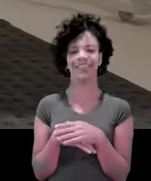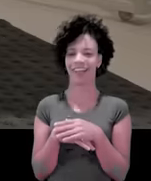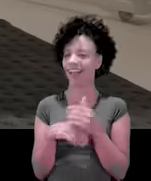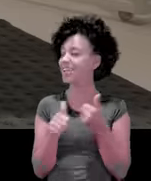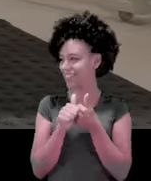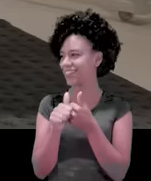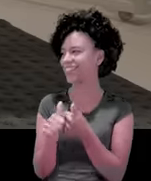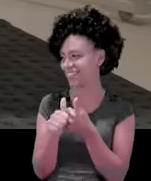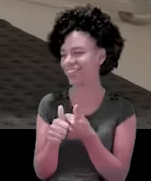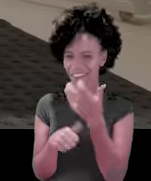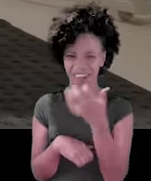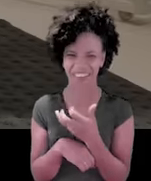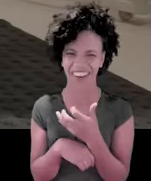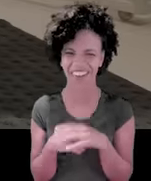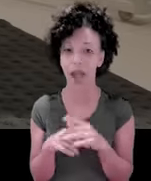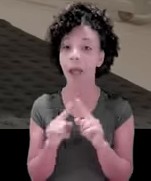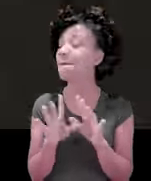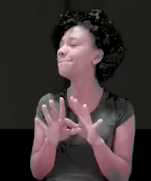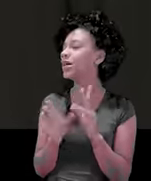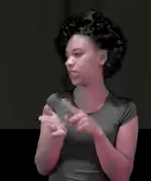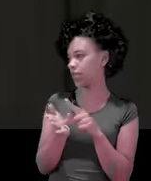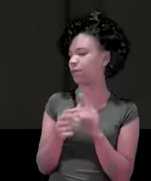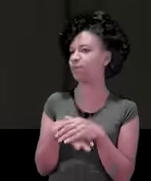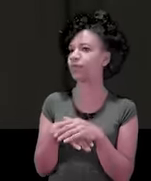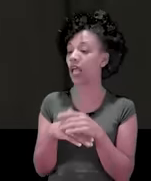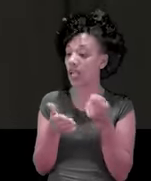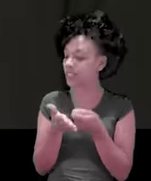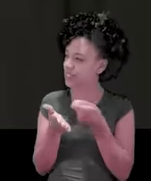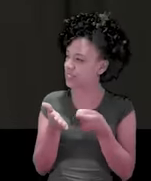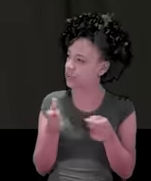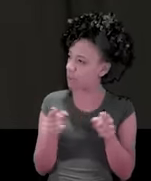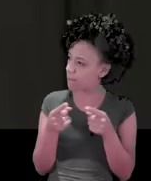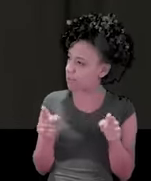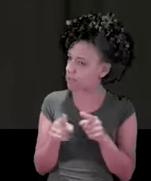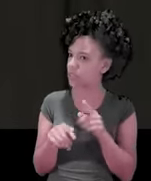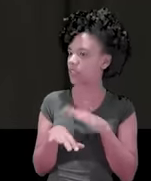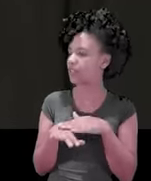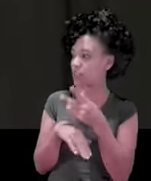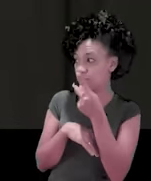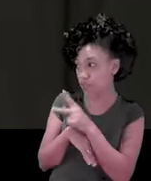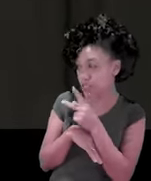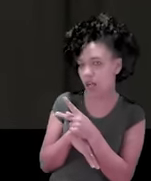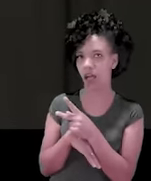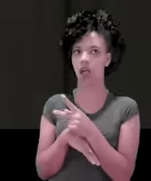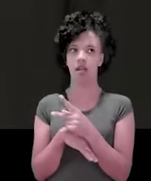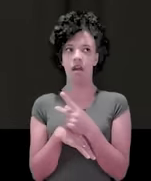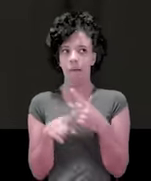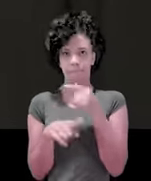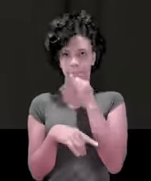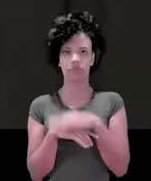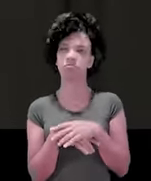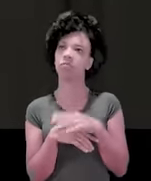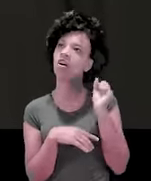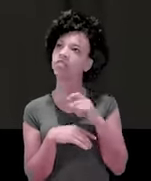para mim seguir mas ele ficava não mas é sério o cara escreveu uma música maluco que fez você que uma coisa